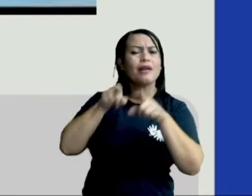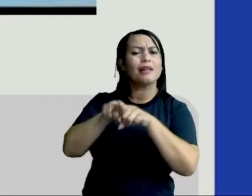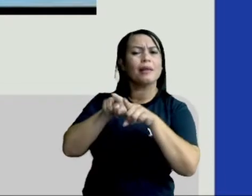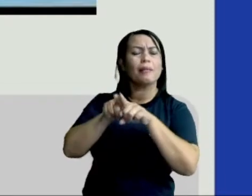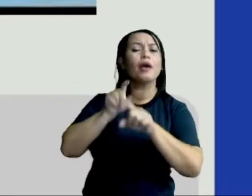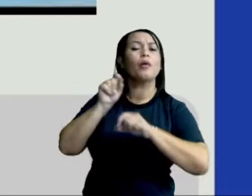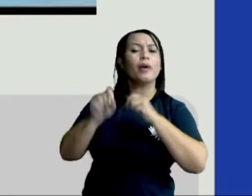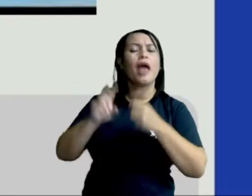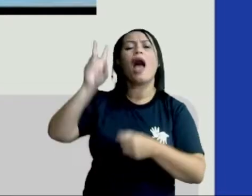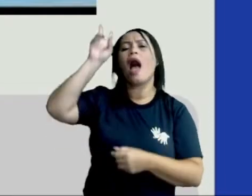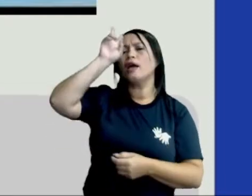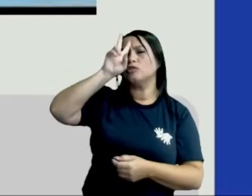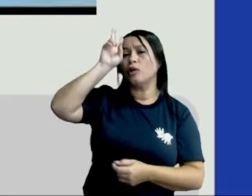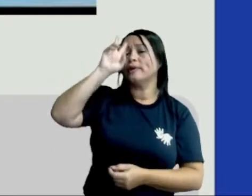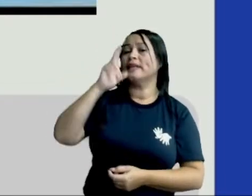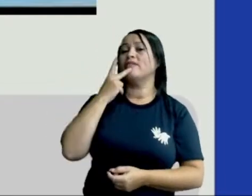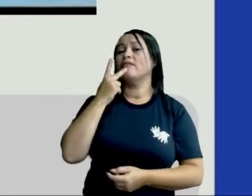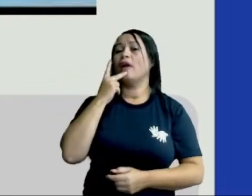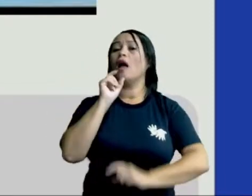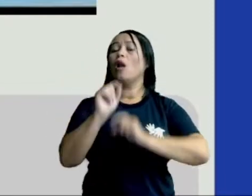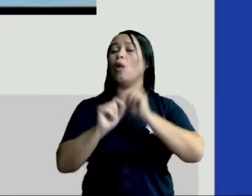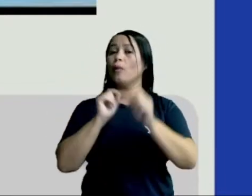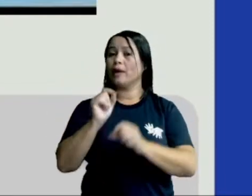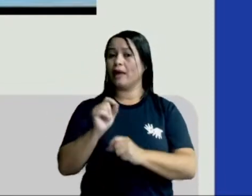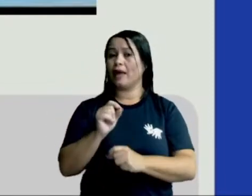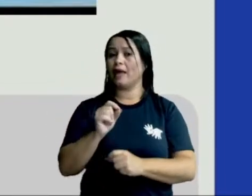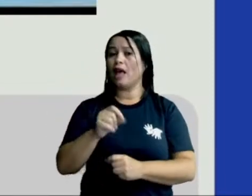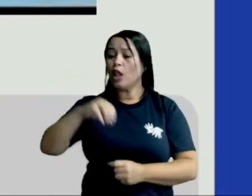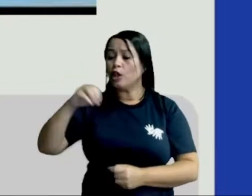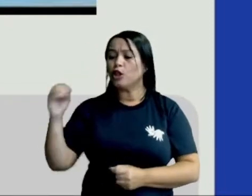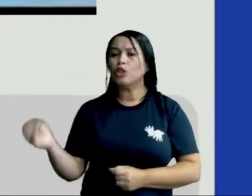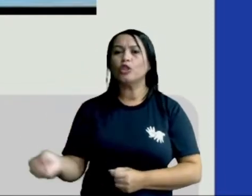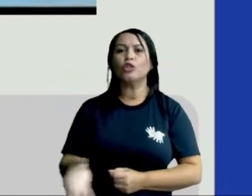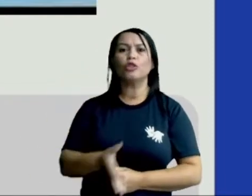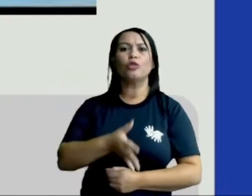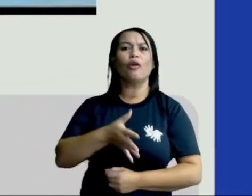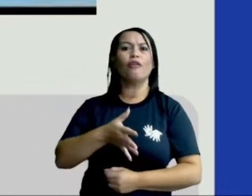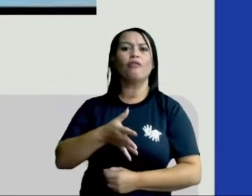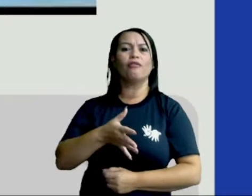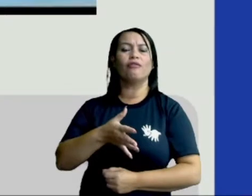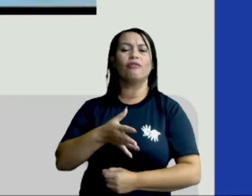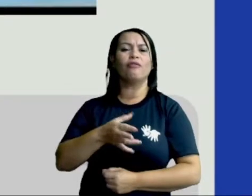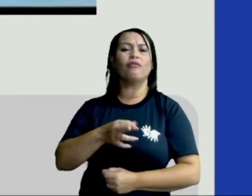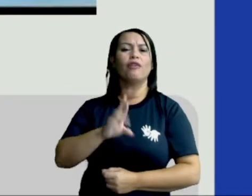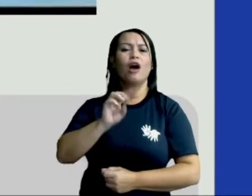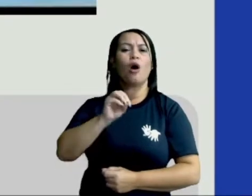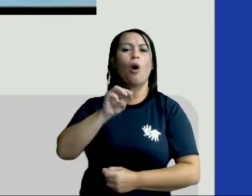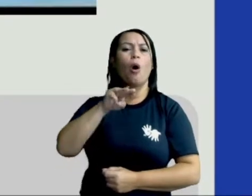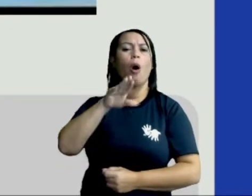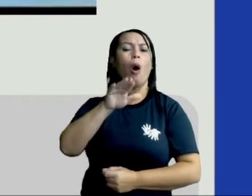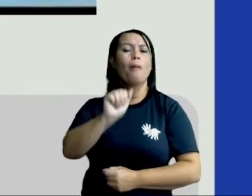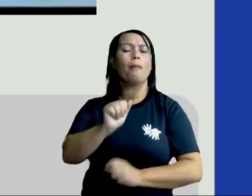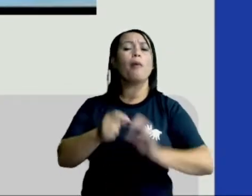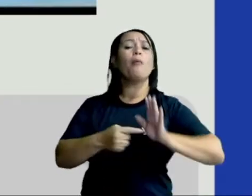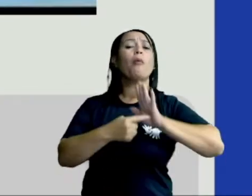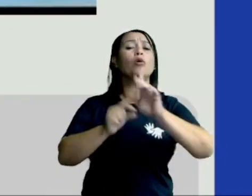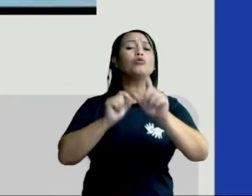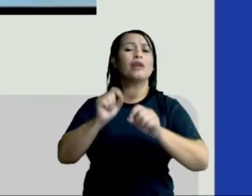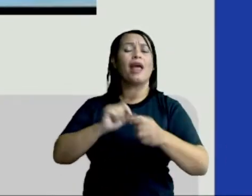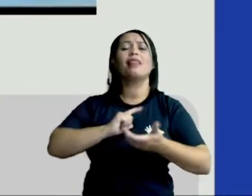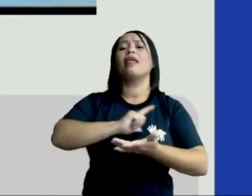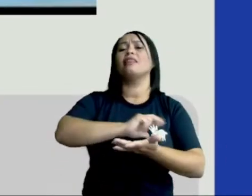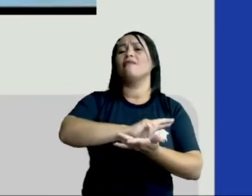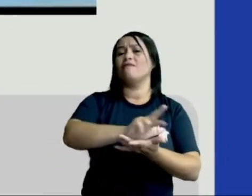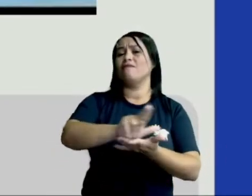a questão da história, porque quando ele fala sobre a Nova Roma, ele está remetendo aos